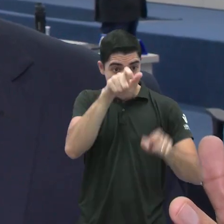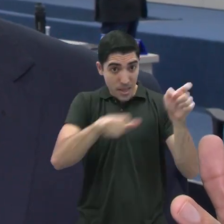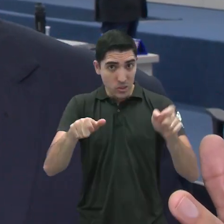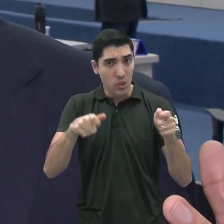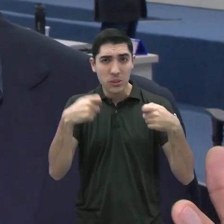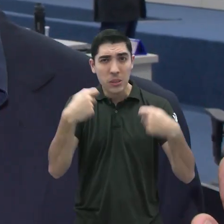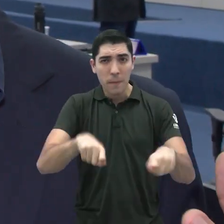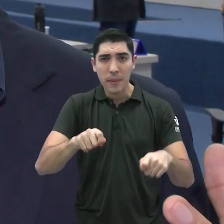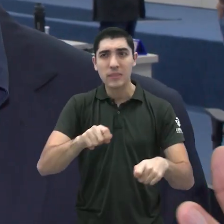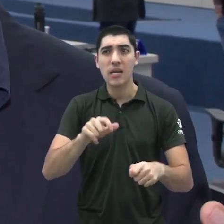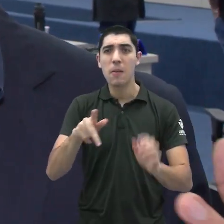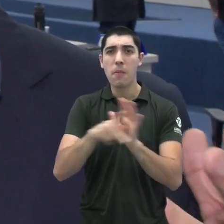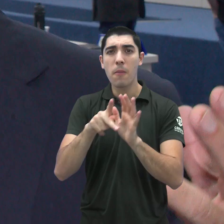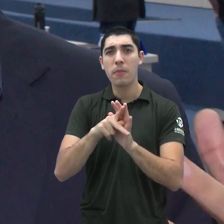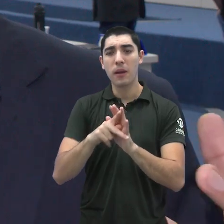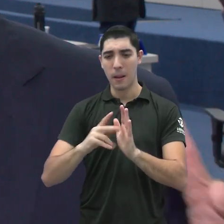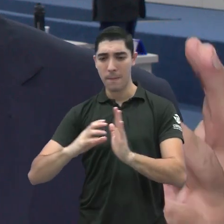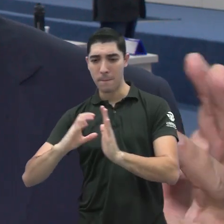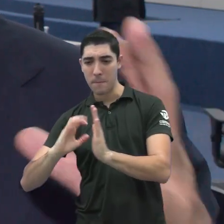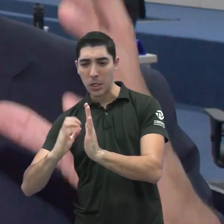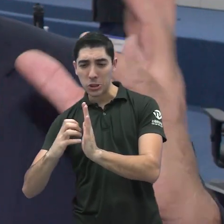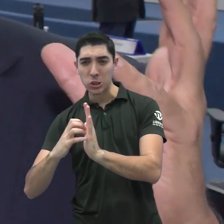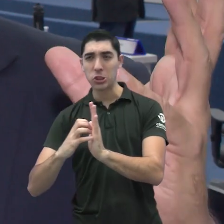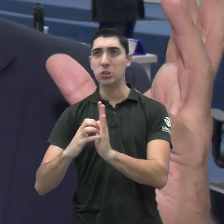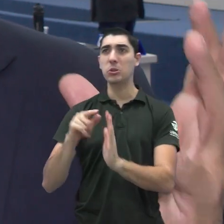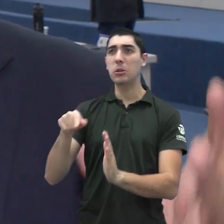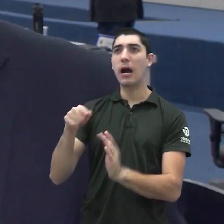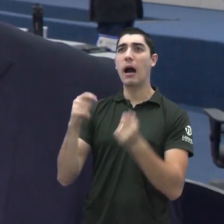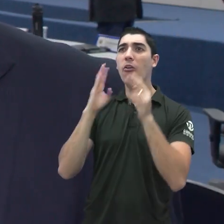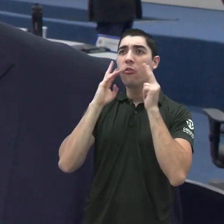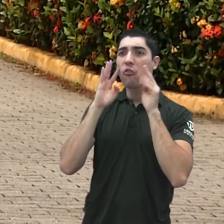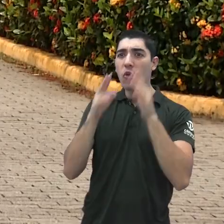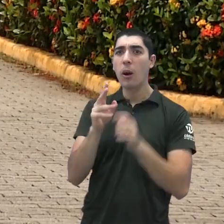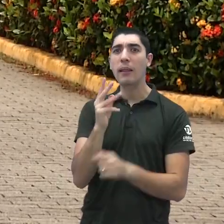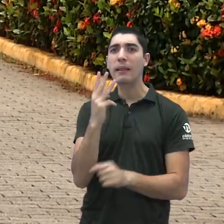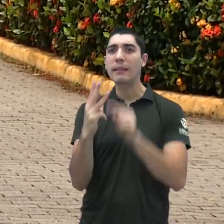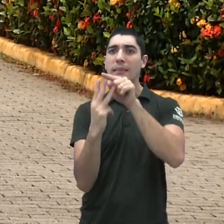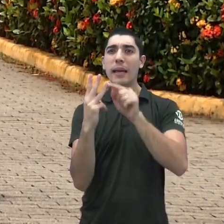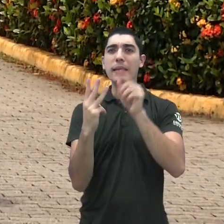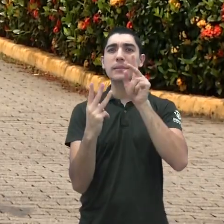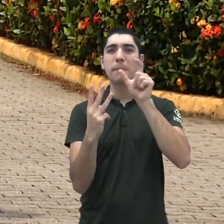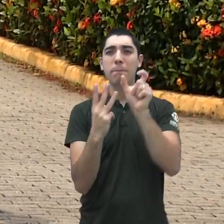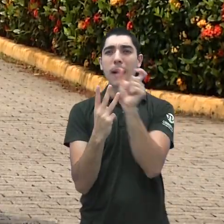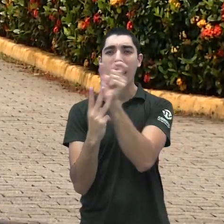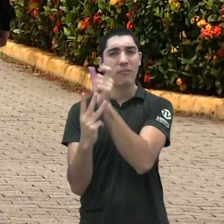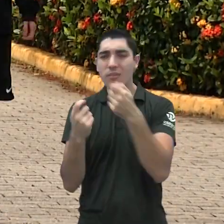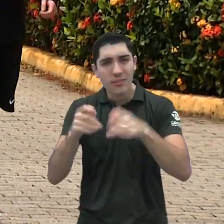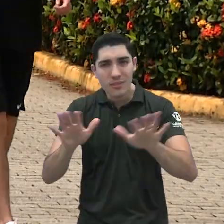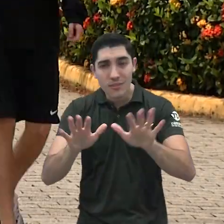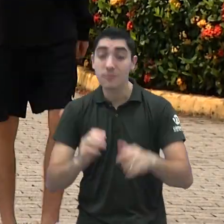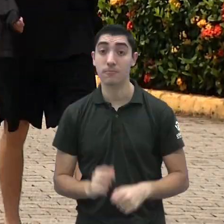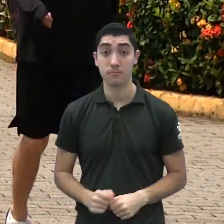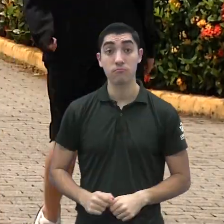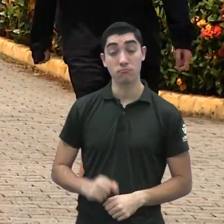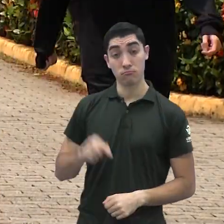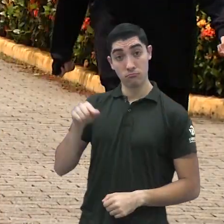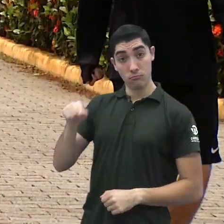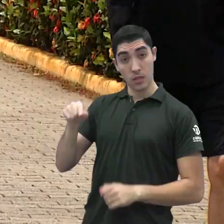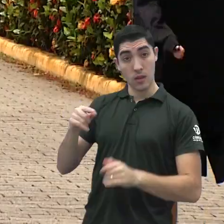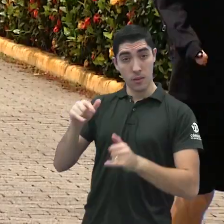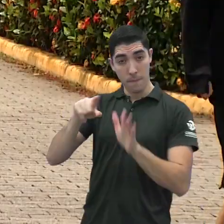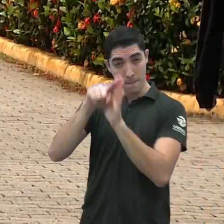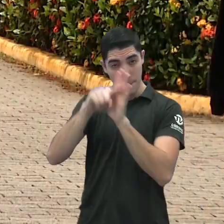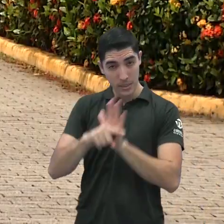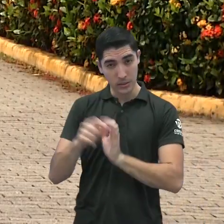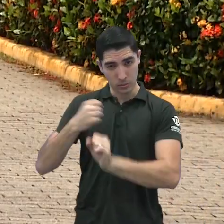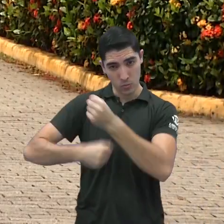necessariamente com um rótulo de 3 letrinhas ou 4 atrás, como se fosse um partido político. De acordo com a Pesquisa Nacional por Amostra de